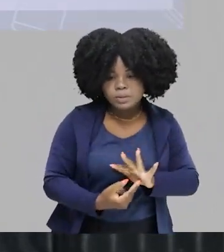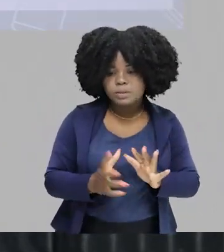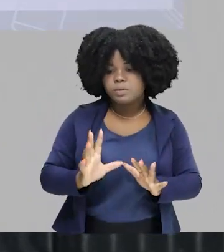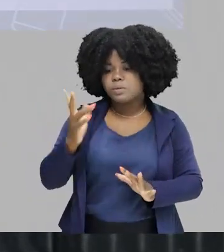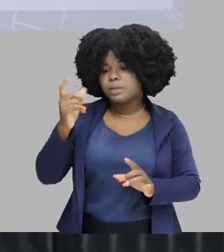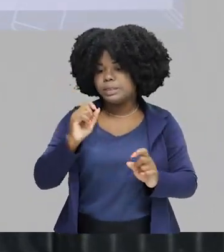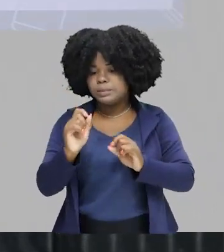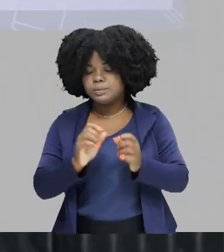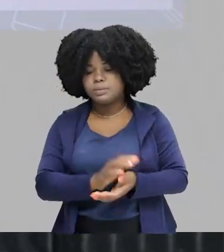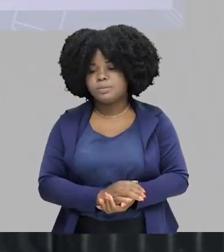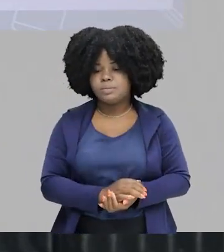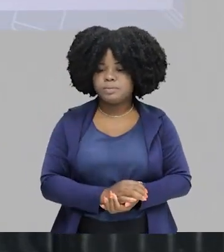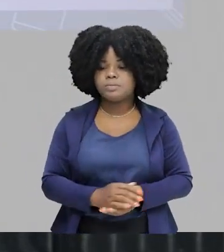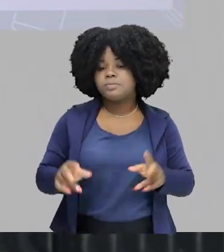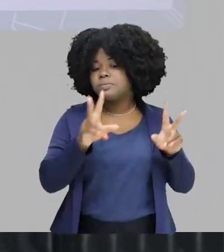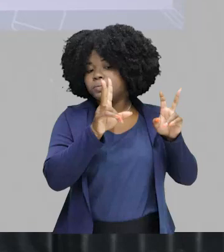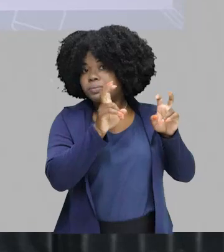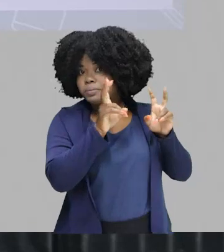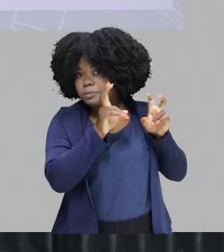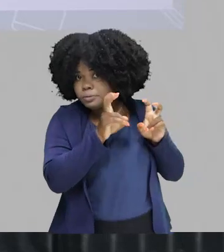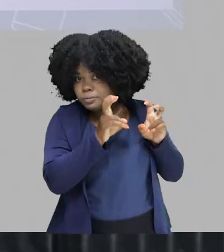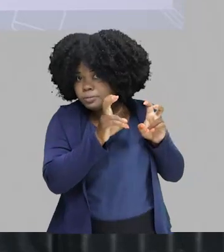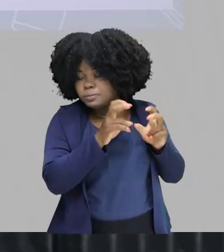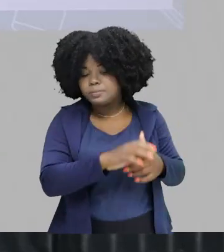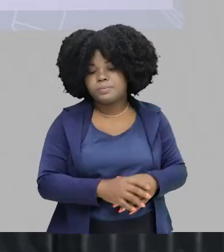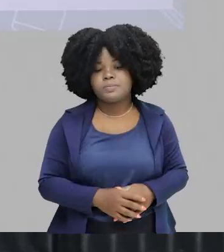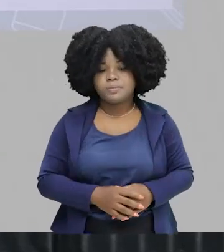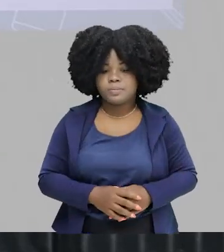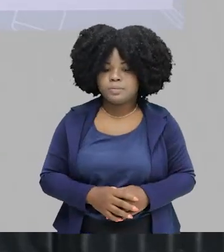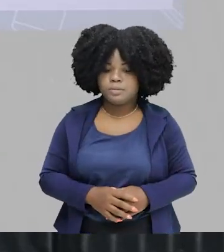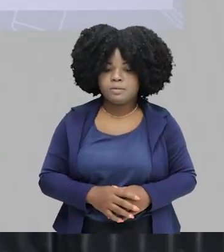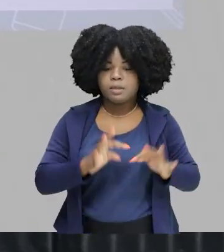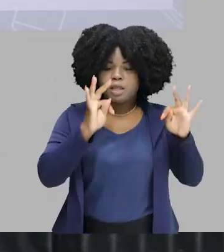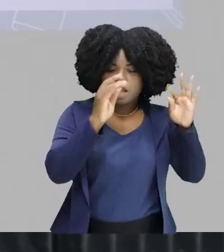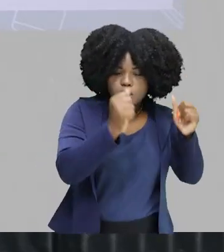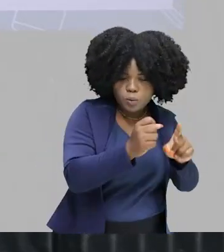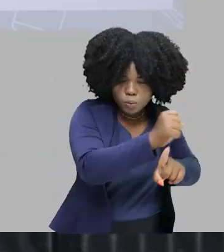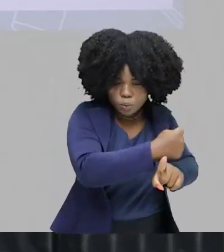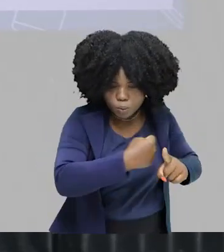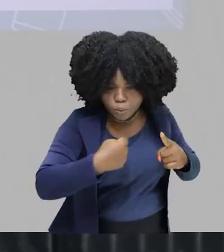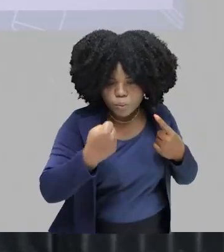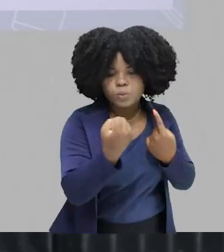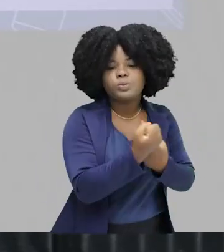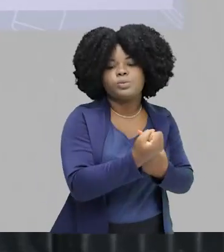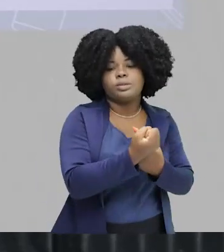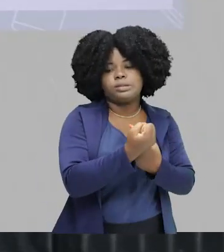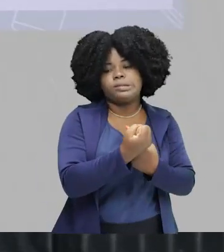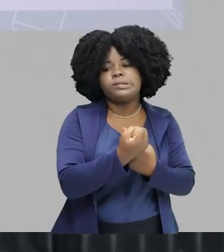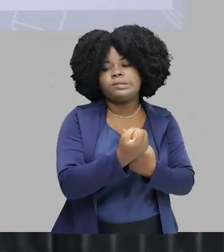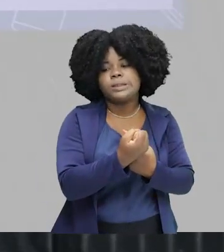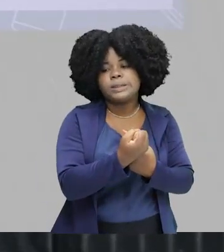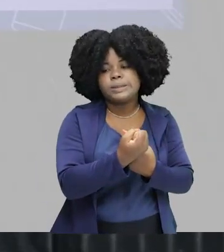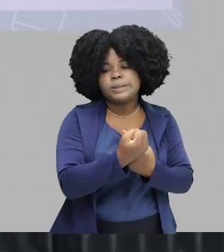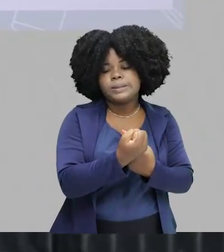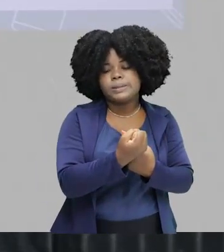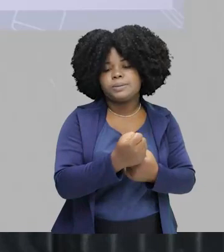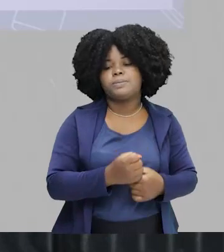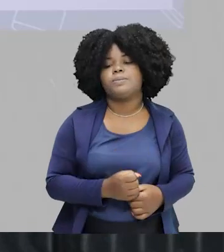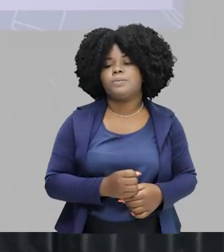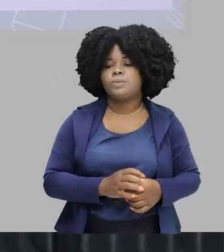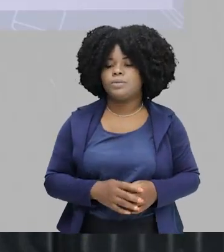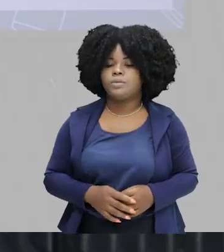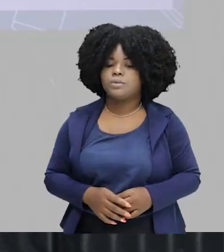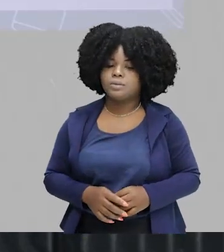em, aspas, todas as sociedades complexas. Fecha